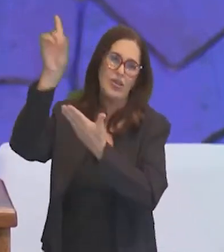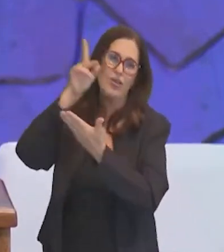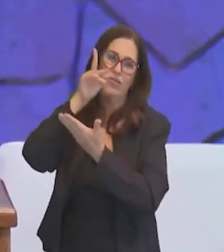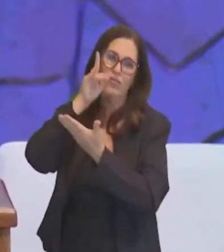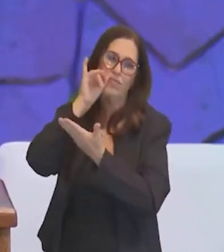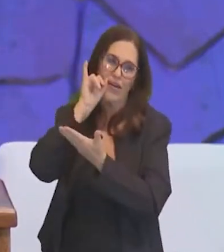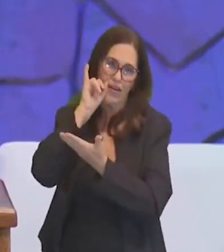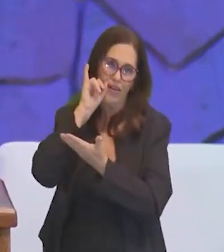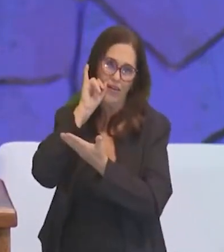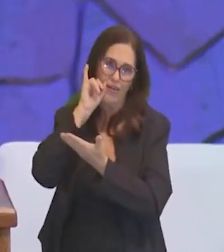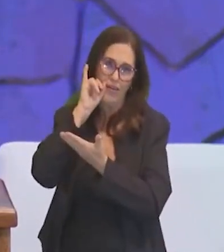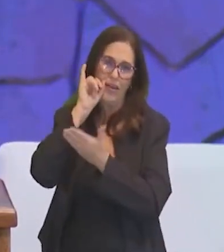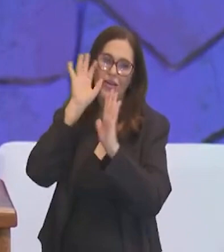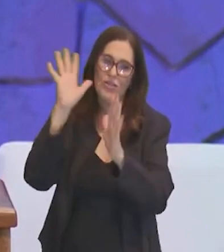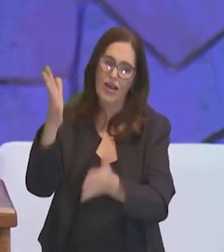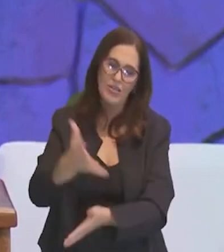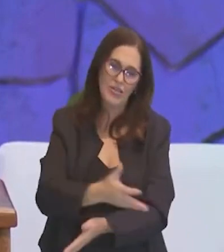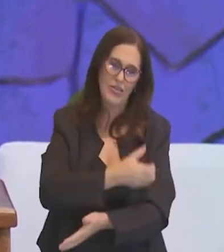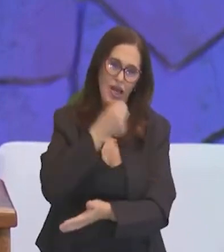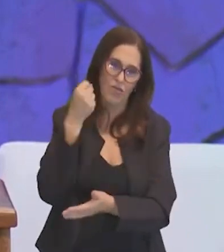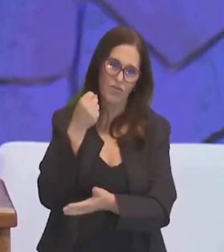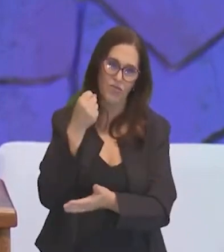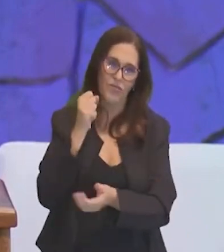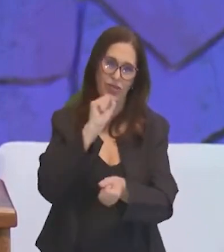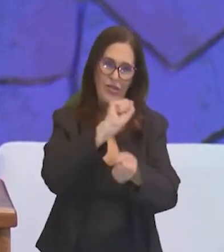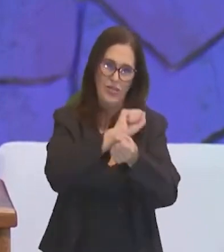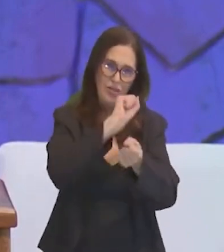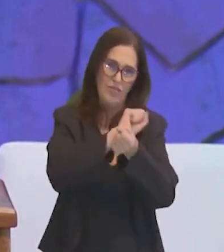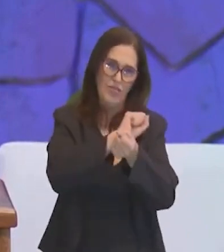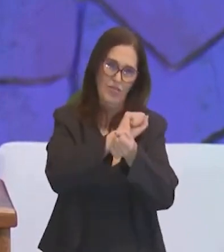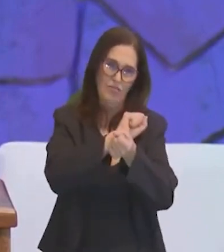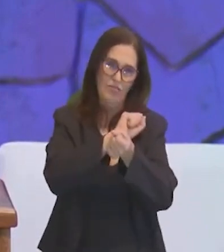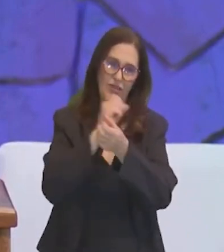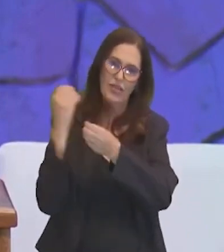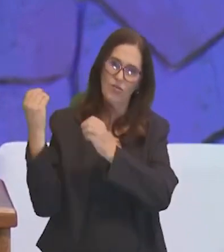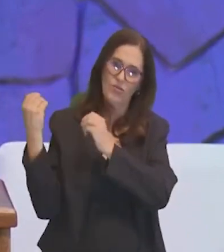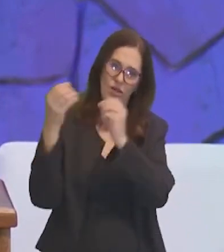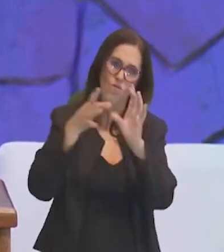de terem sido salvos da escravidão.